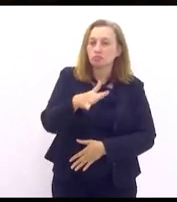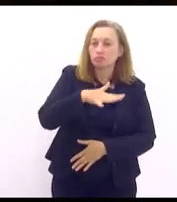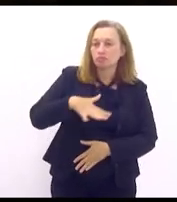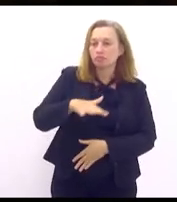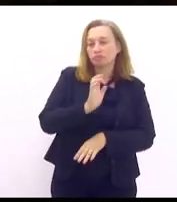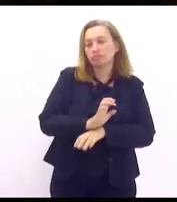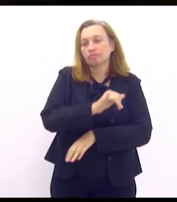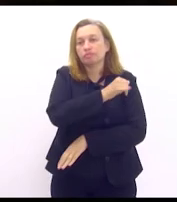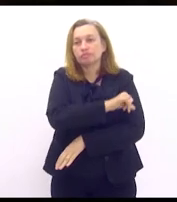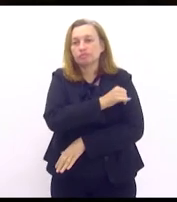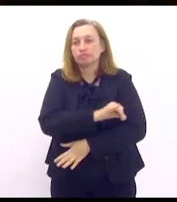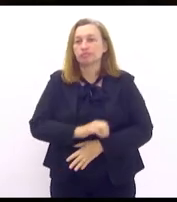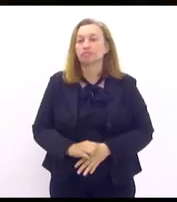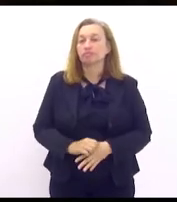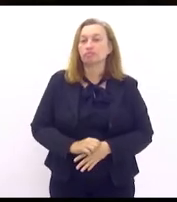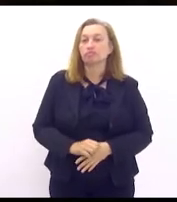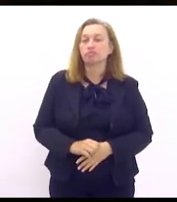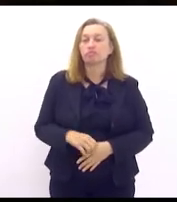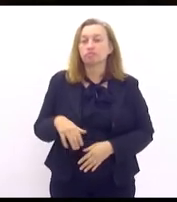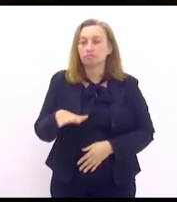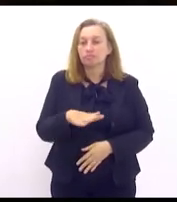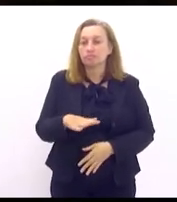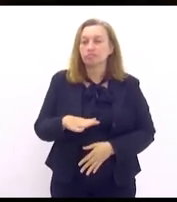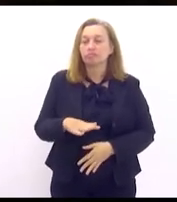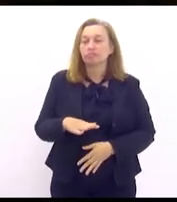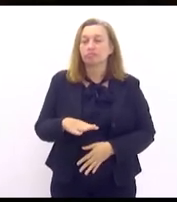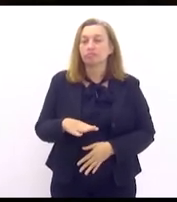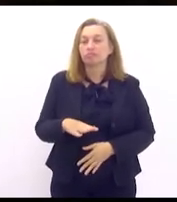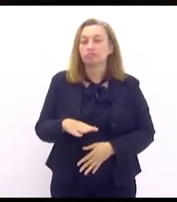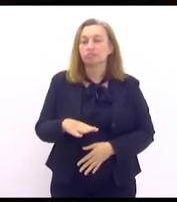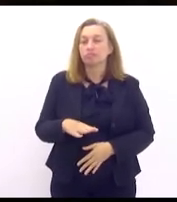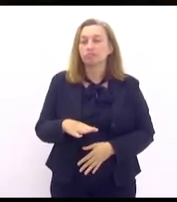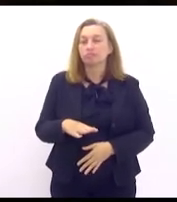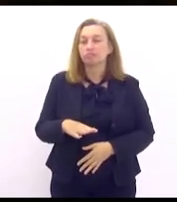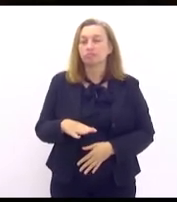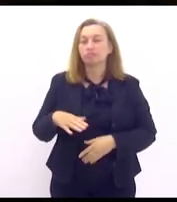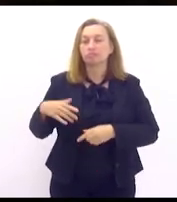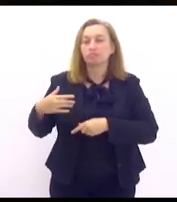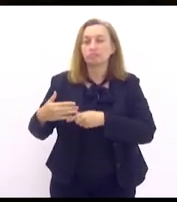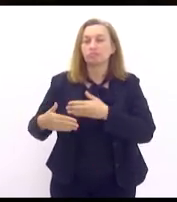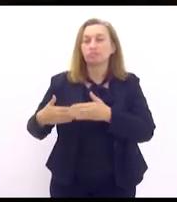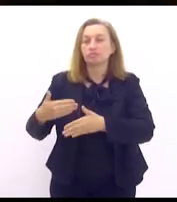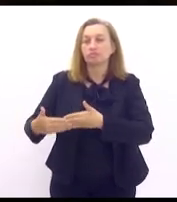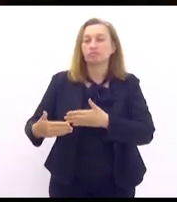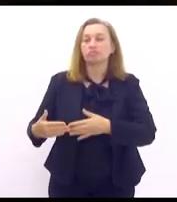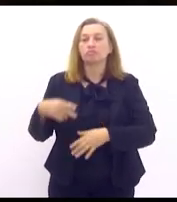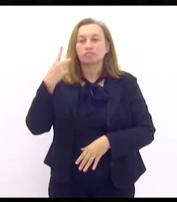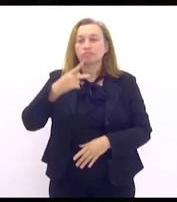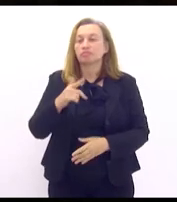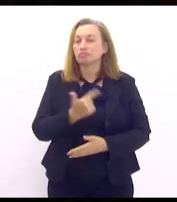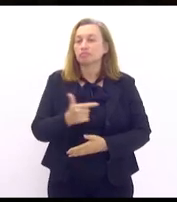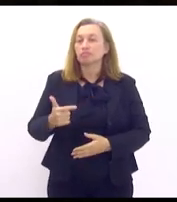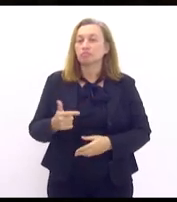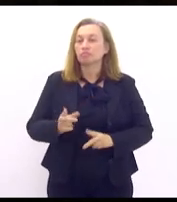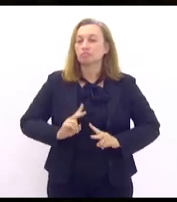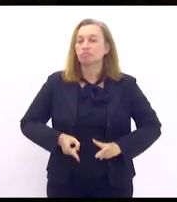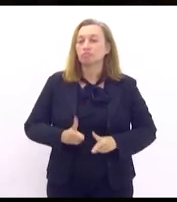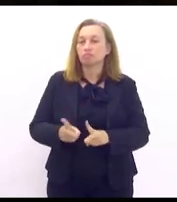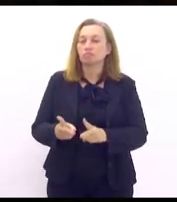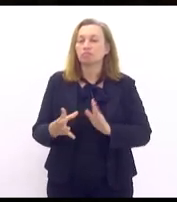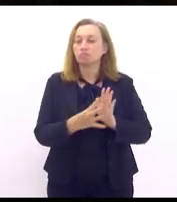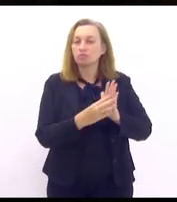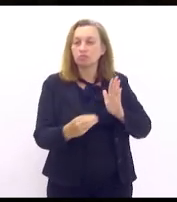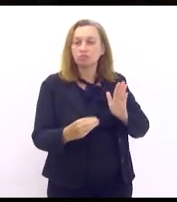Rio de Janeiro. E esse ambiente, antes de tudo, passa pelas relações políticas. Não dá mais para a gente continuar nesse